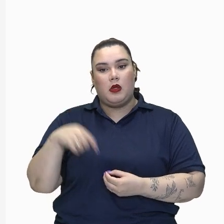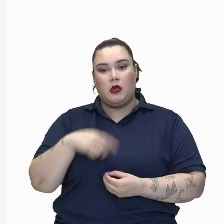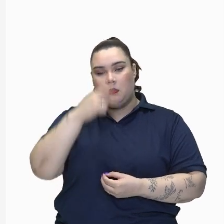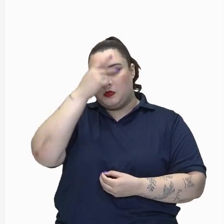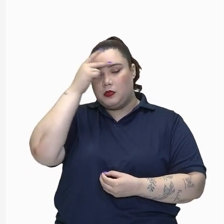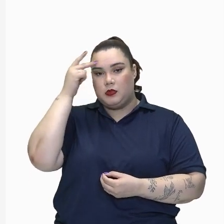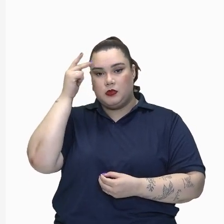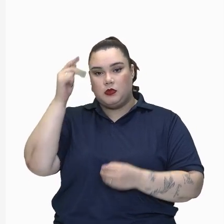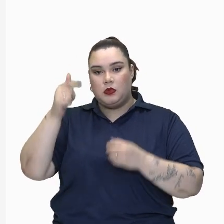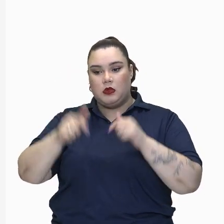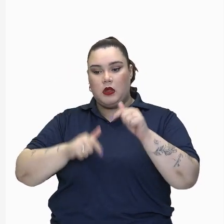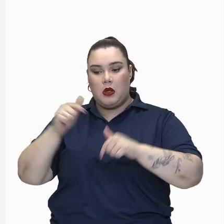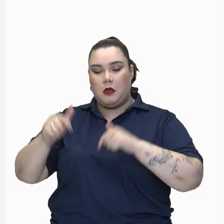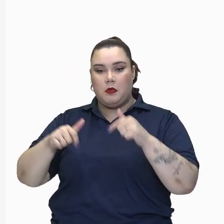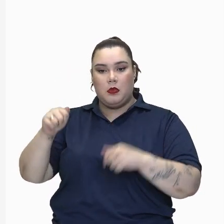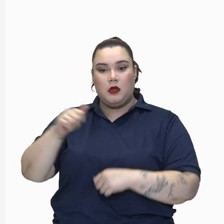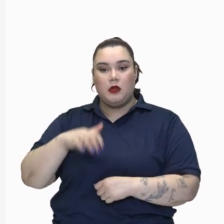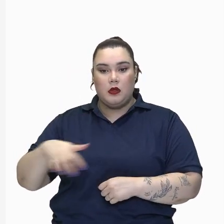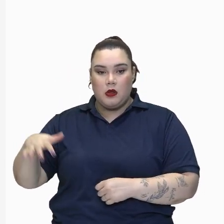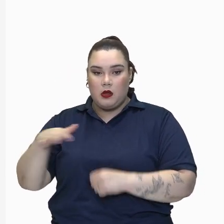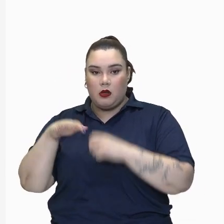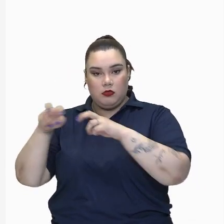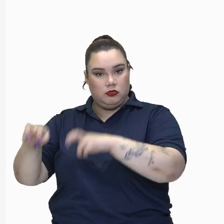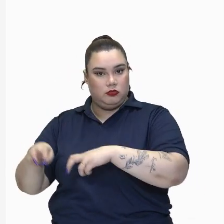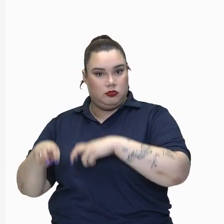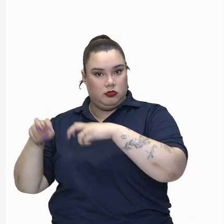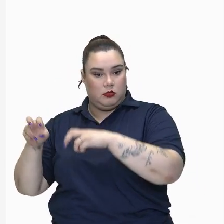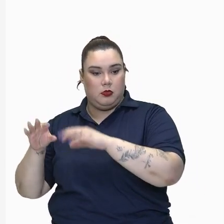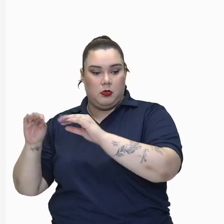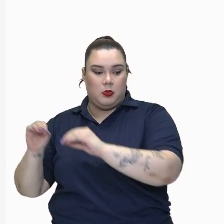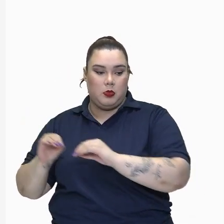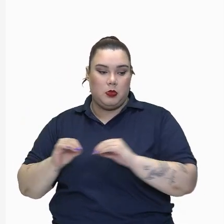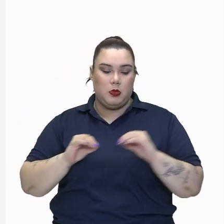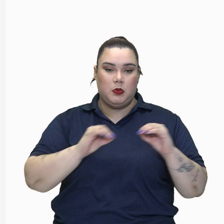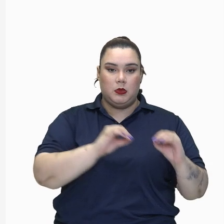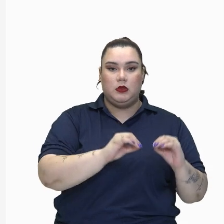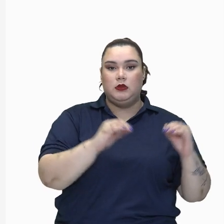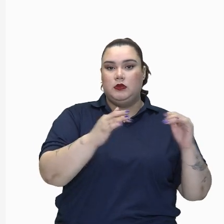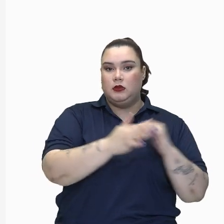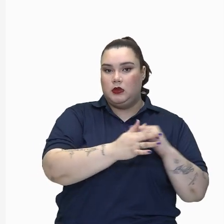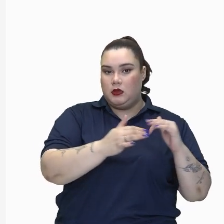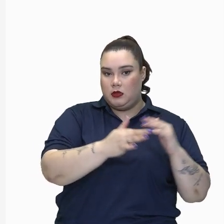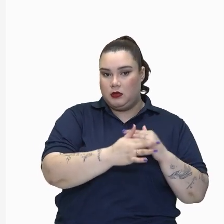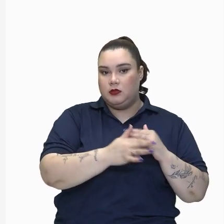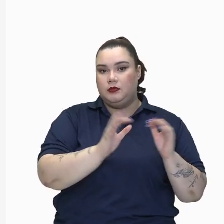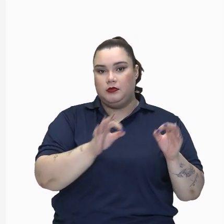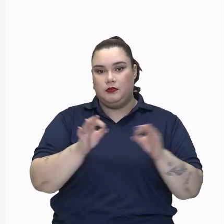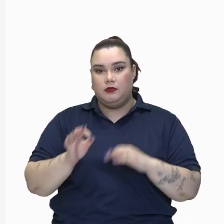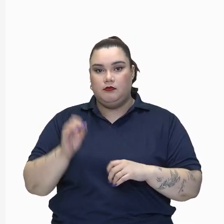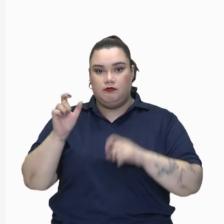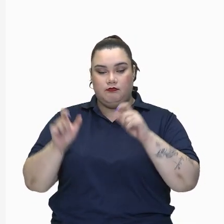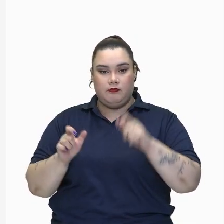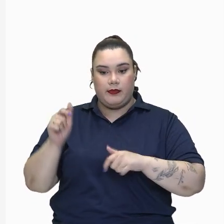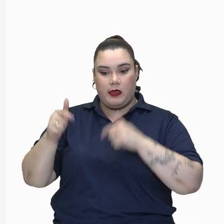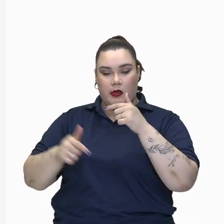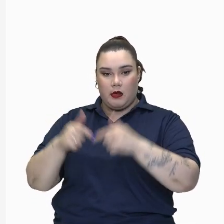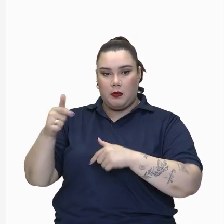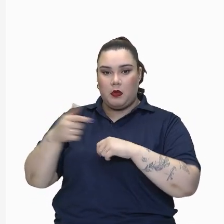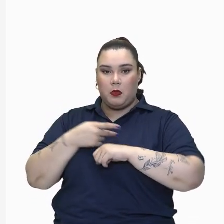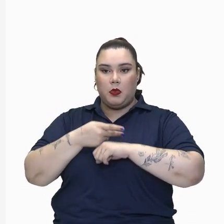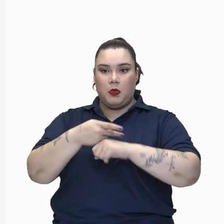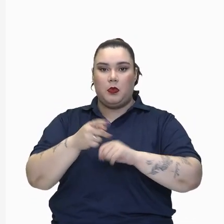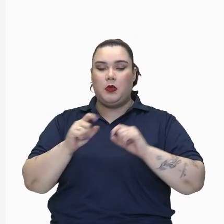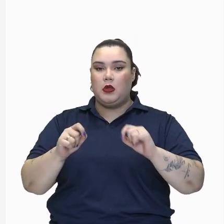de trabalhadores das áreas rurais para as cidades, né? E esses trabalhadores, eles estão ali em busca de